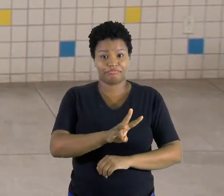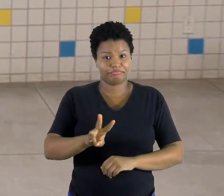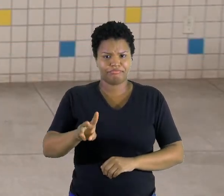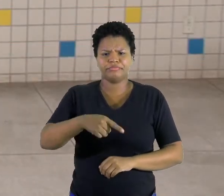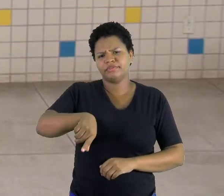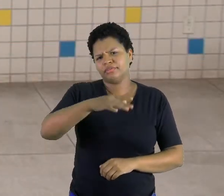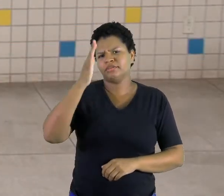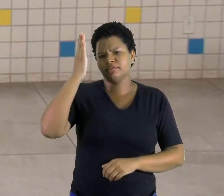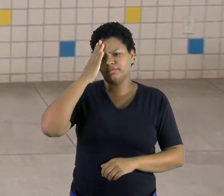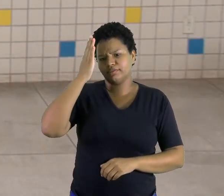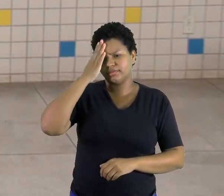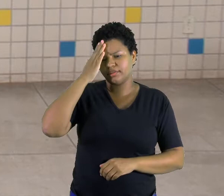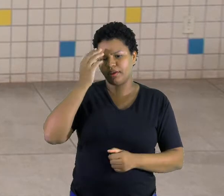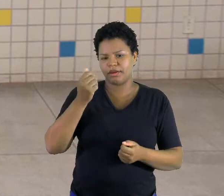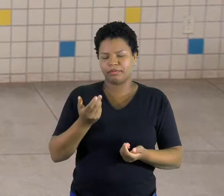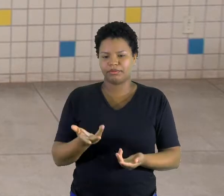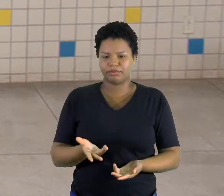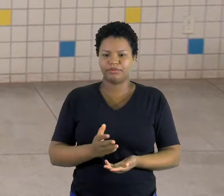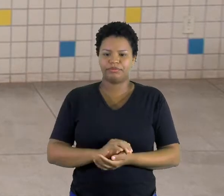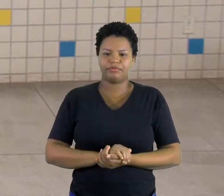já sabe, que é